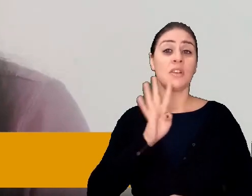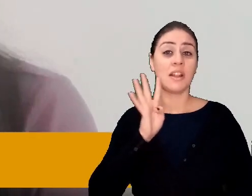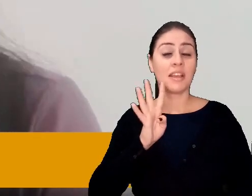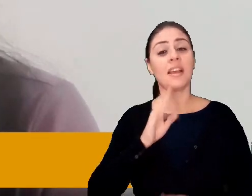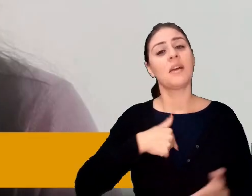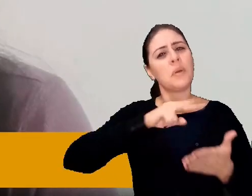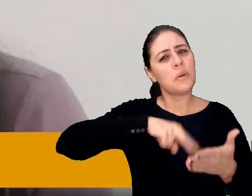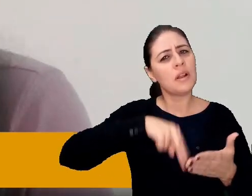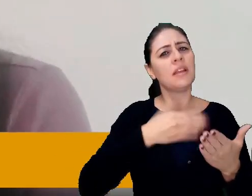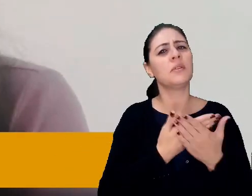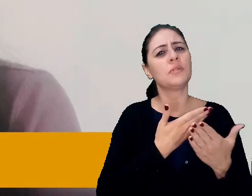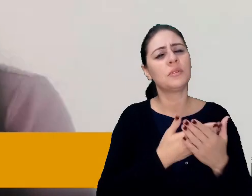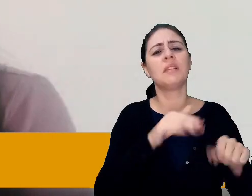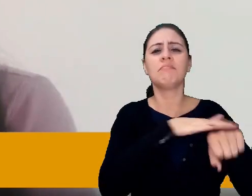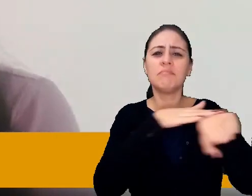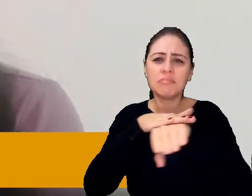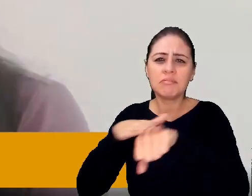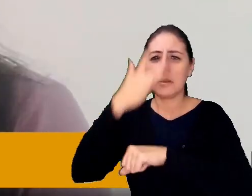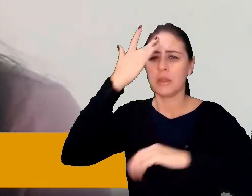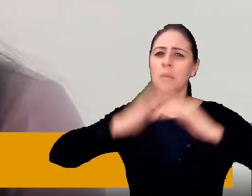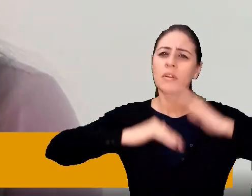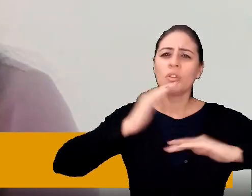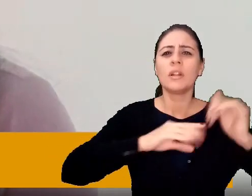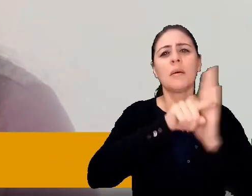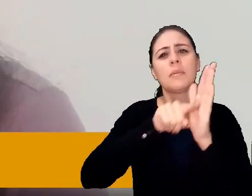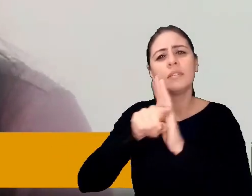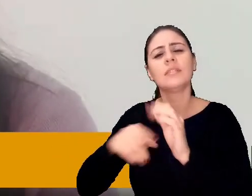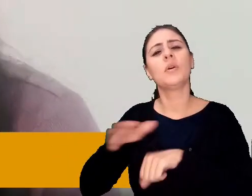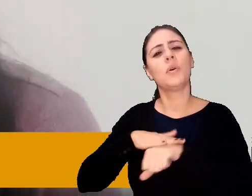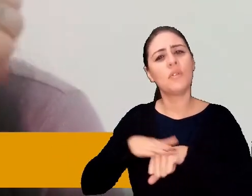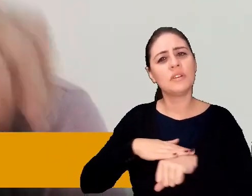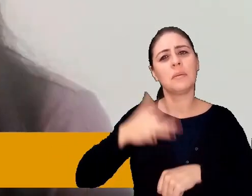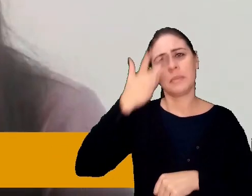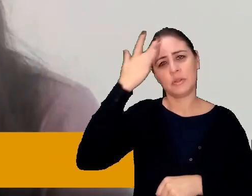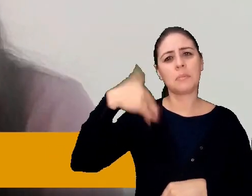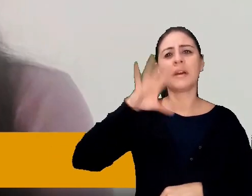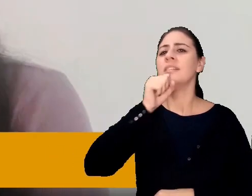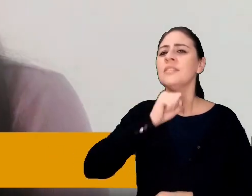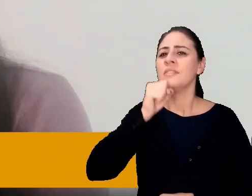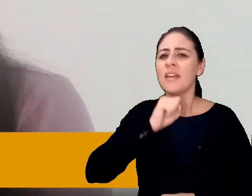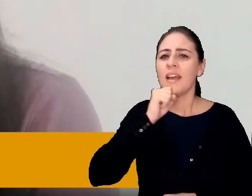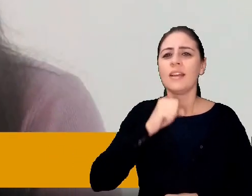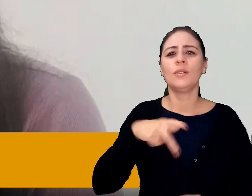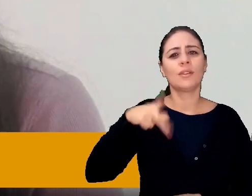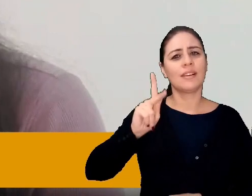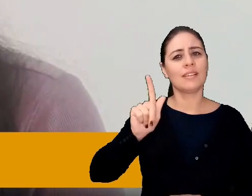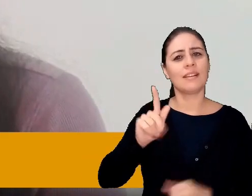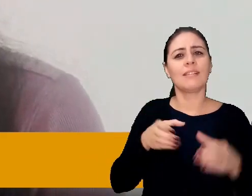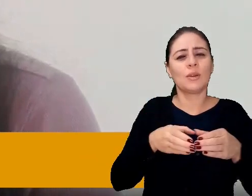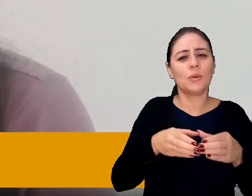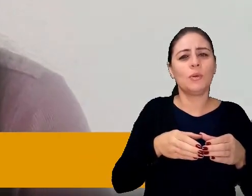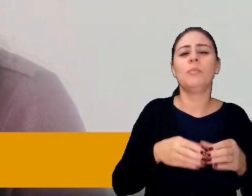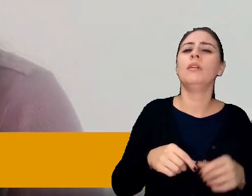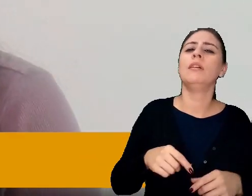que eu li, eu estudei, eu conversei com antropólogo, eu conversei com os mais velhos, com caingangues mais velhos. Lá